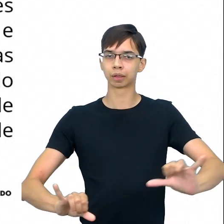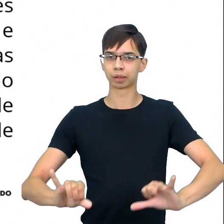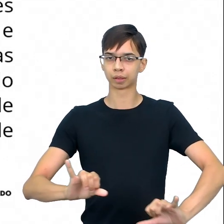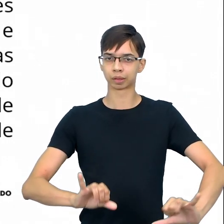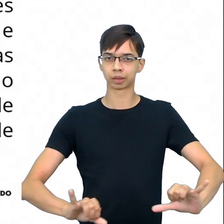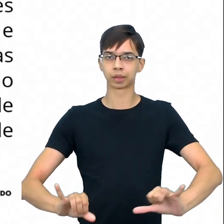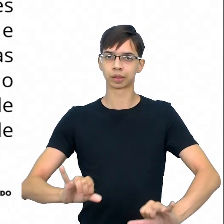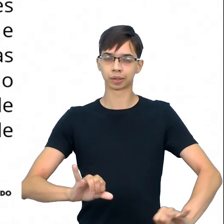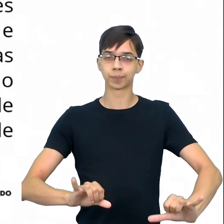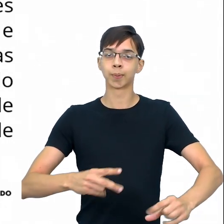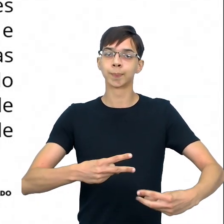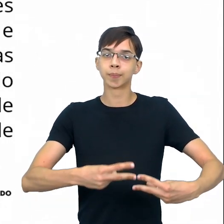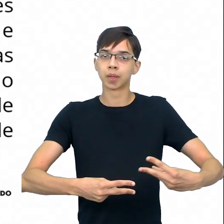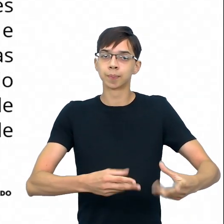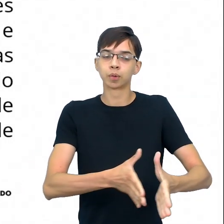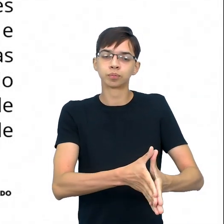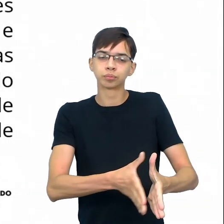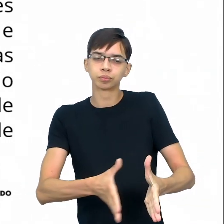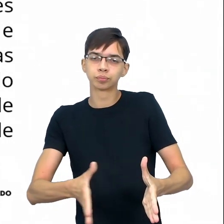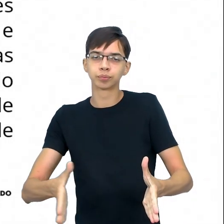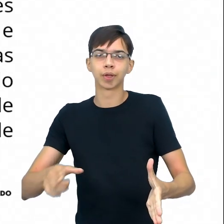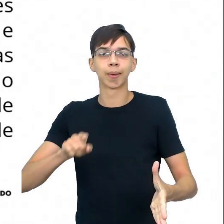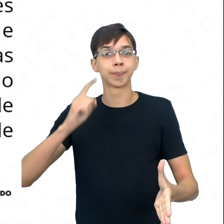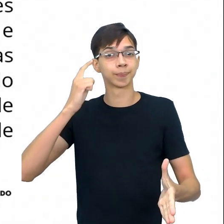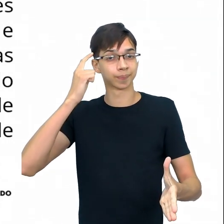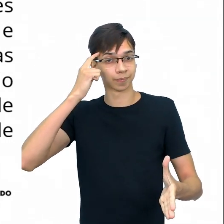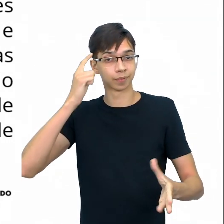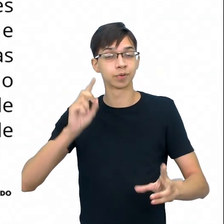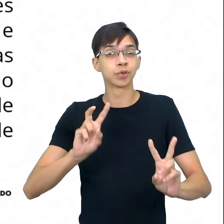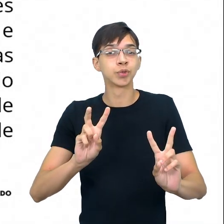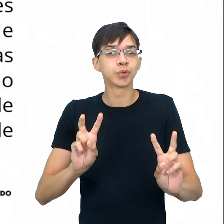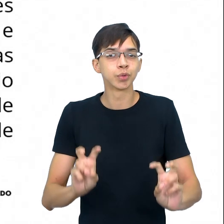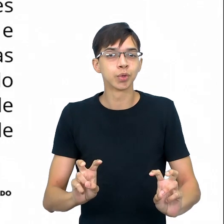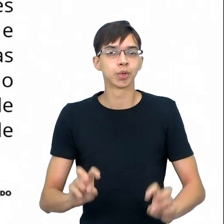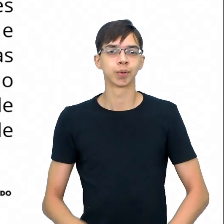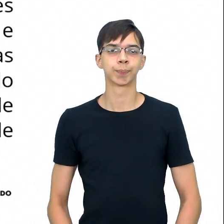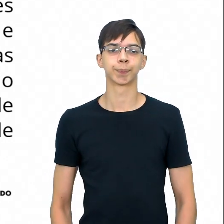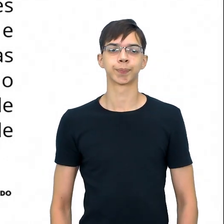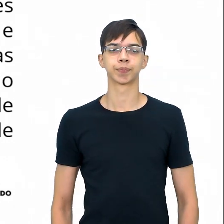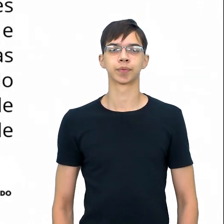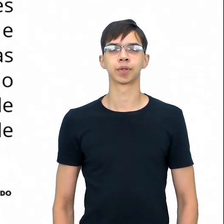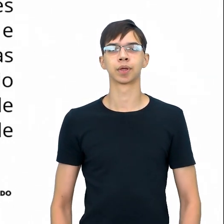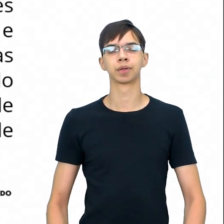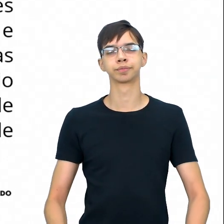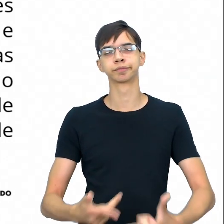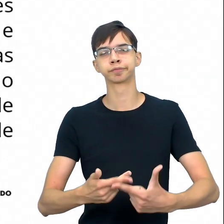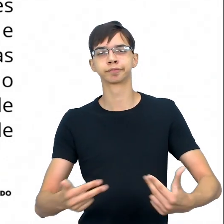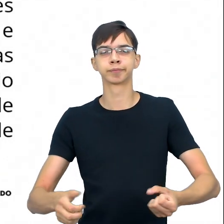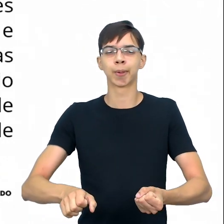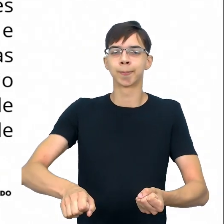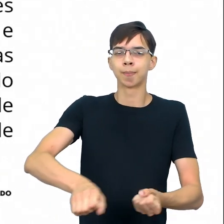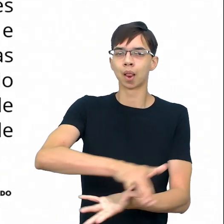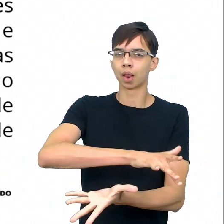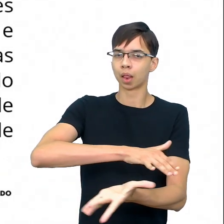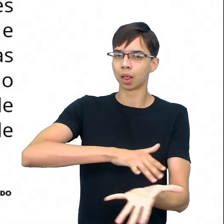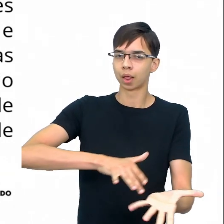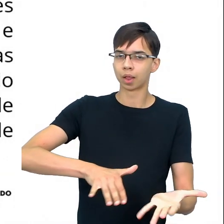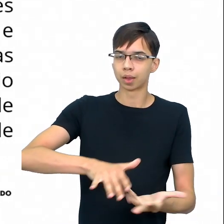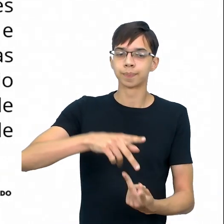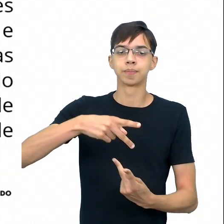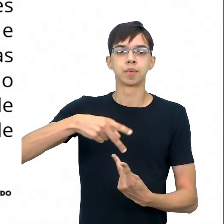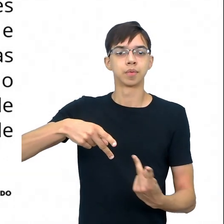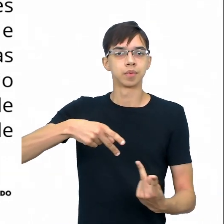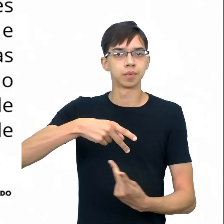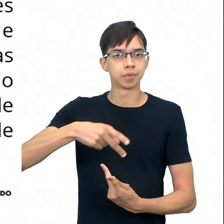universo, para a gente falar sobre o surgimento dos sistemas, dos planetas, e isso podendo ou não utilizar